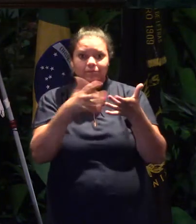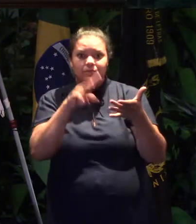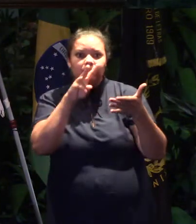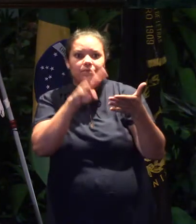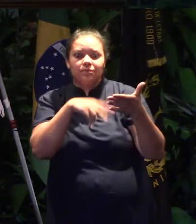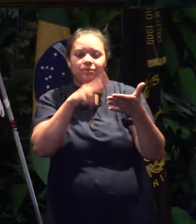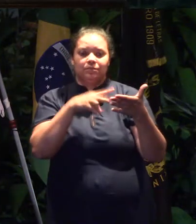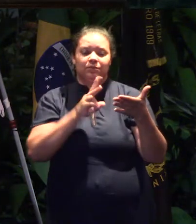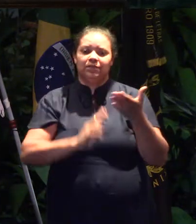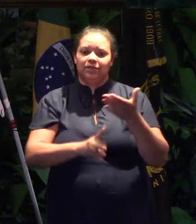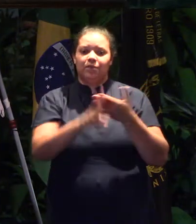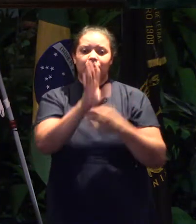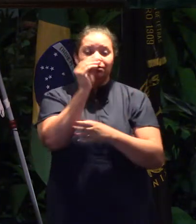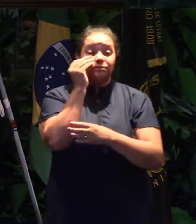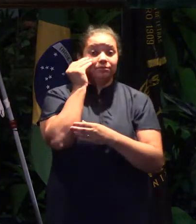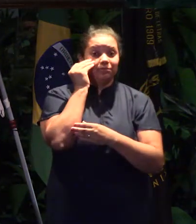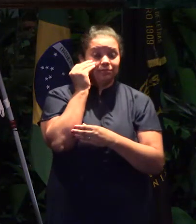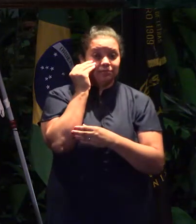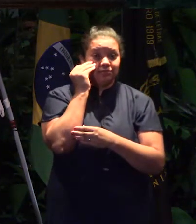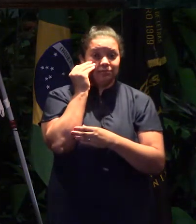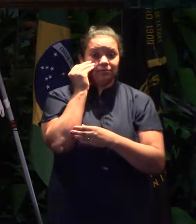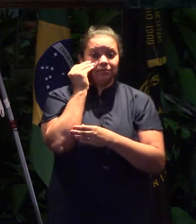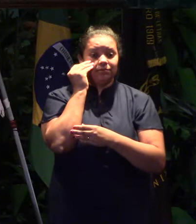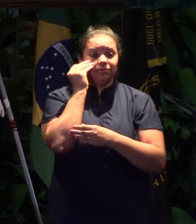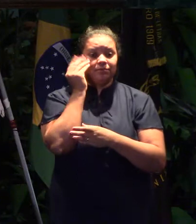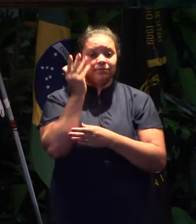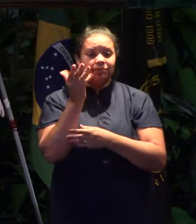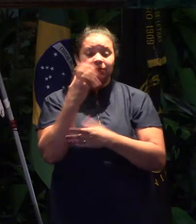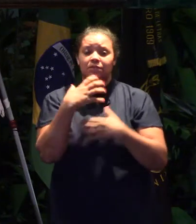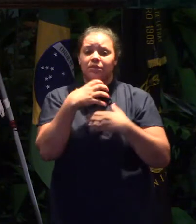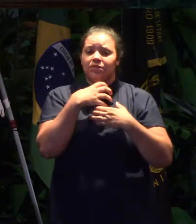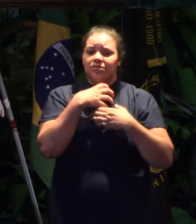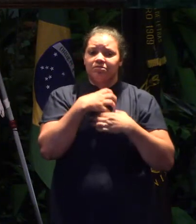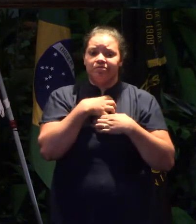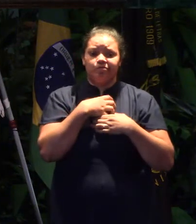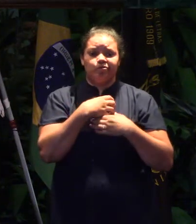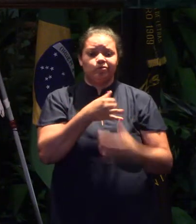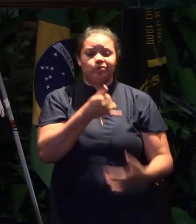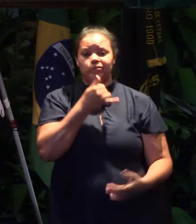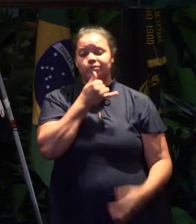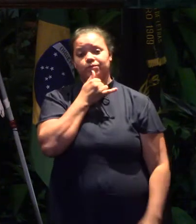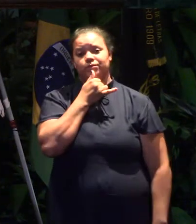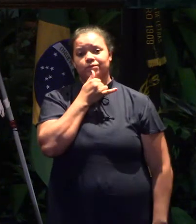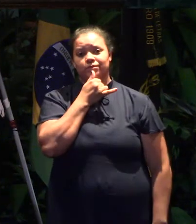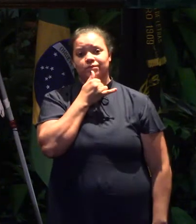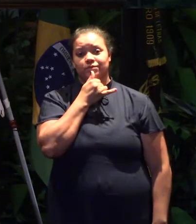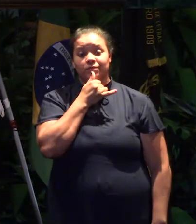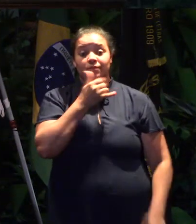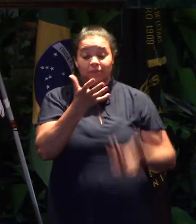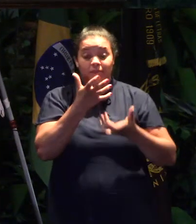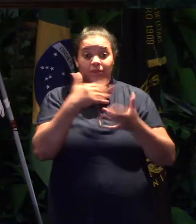Sempre, no entanto, experimentando um intenso sentimento de frustração por não poder ler tudo que eu queria.